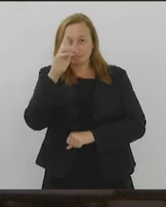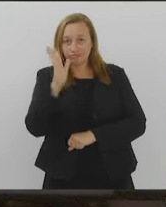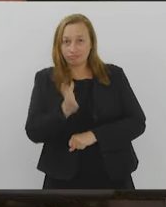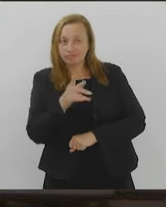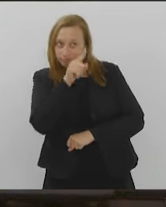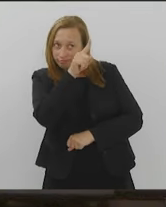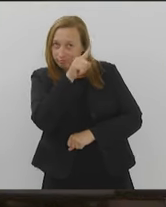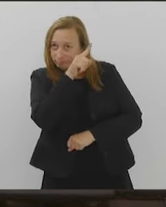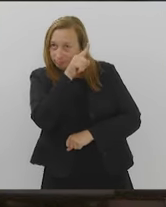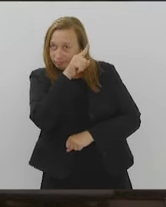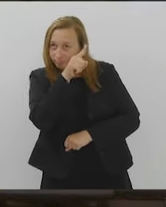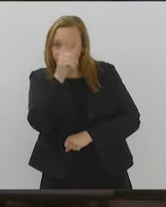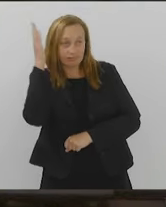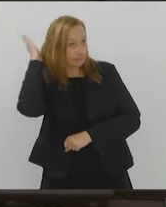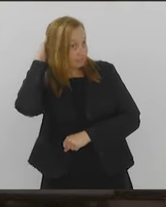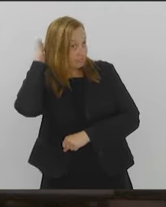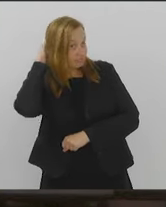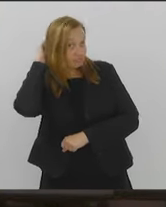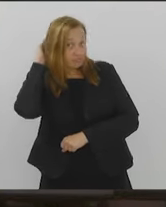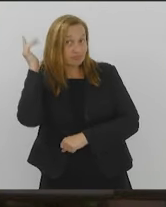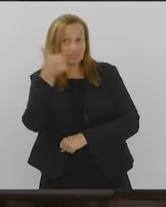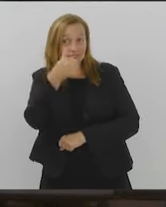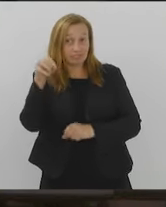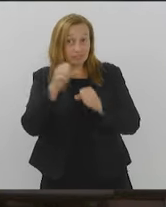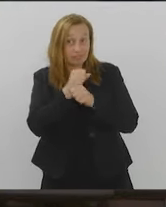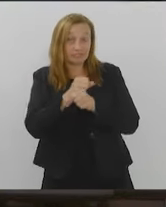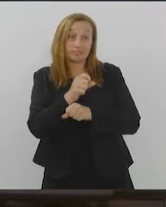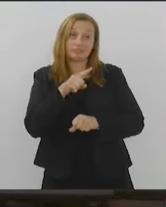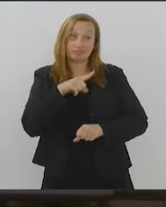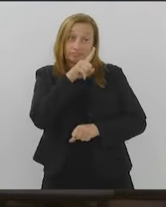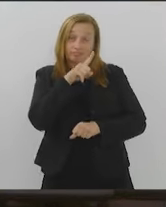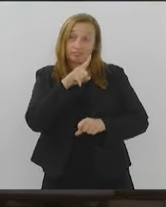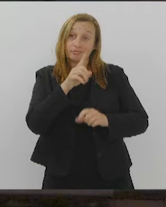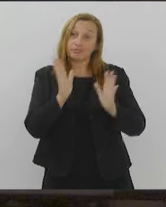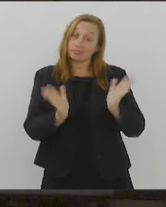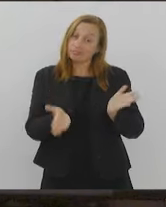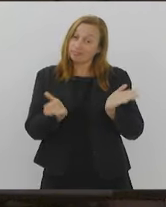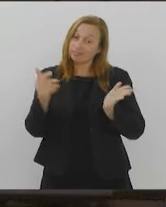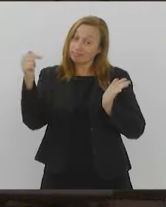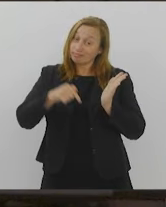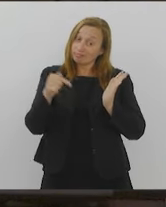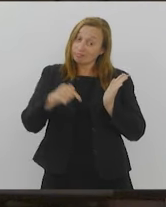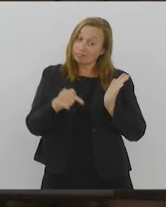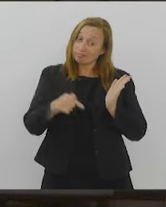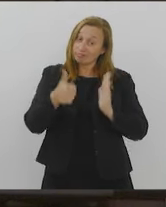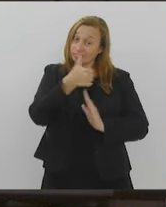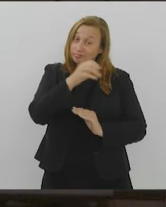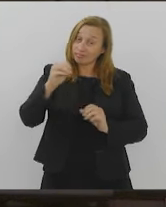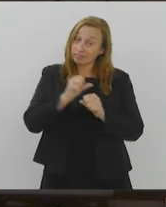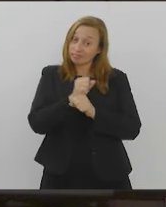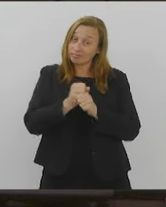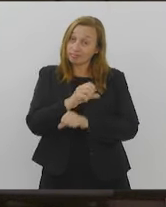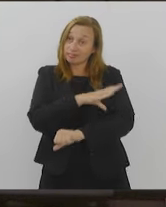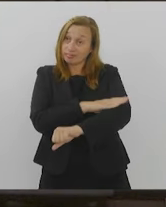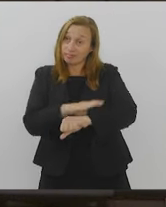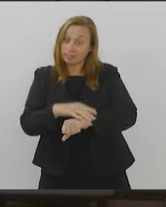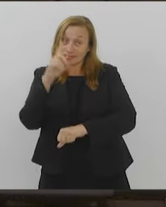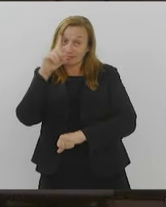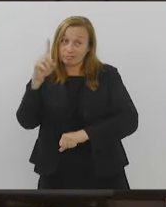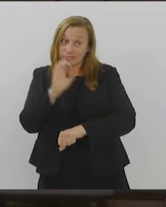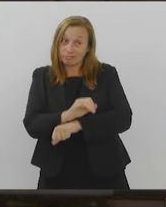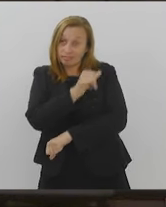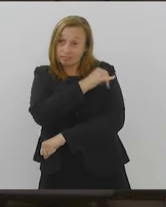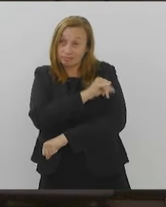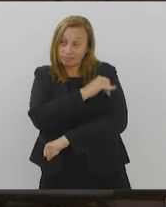anos lá em Belém do Pará, mas aqui comemorando os 100 anos da Assembleia de Deus no estado do Rio de Janeiro.